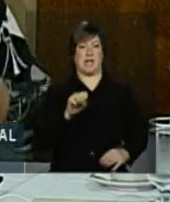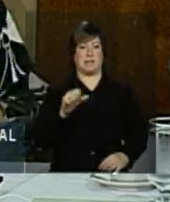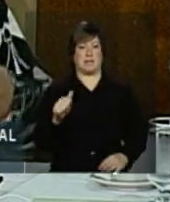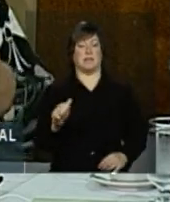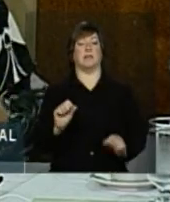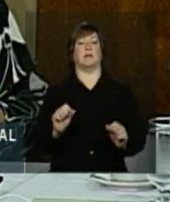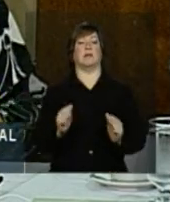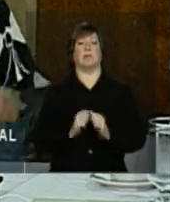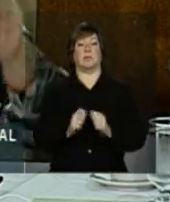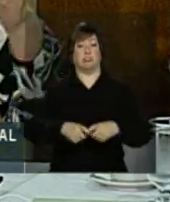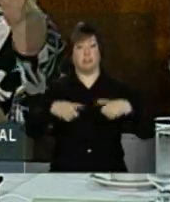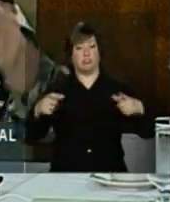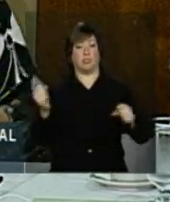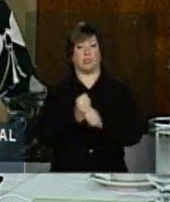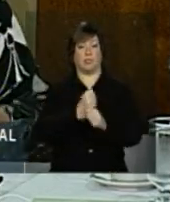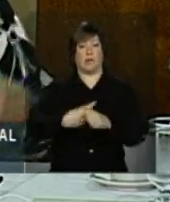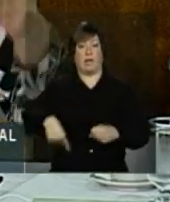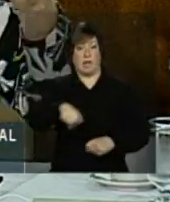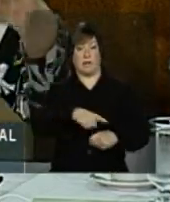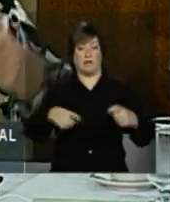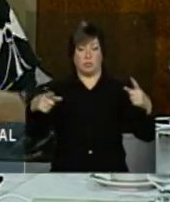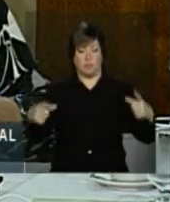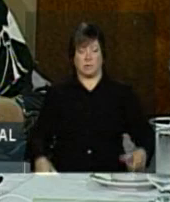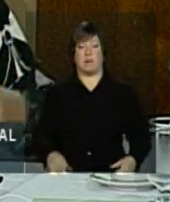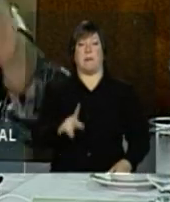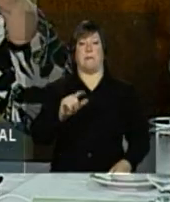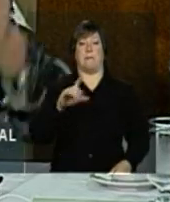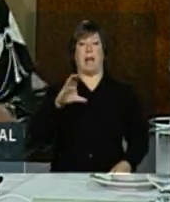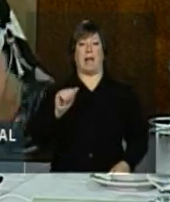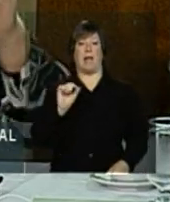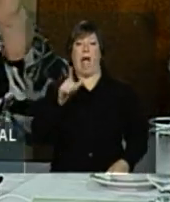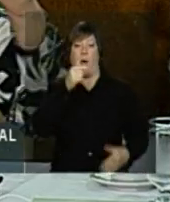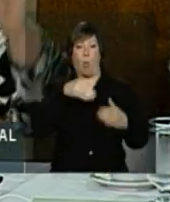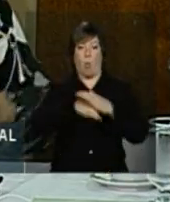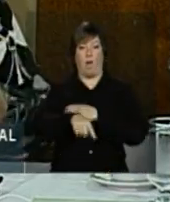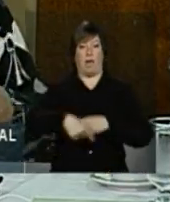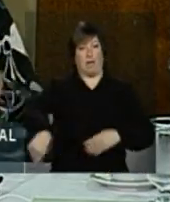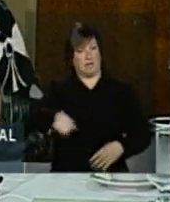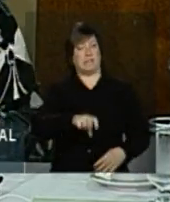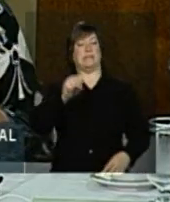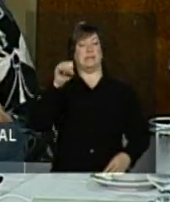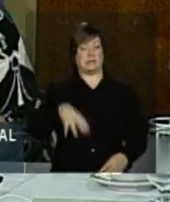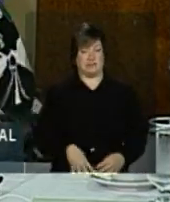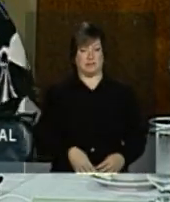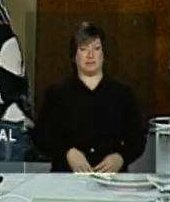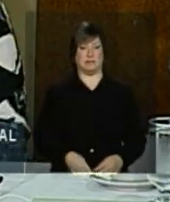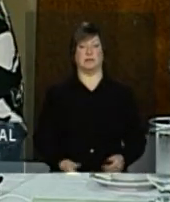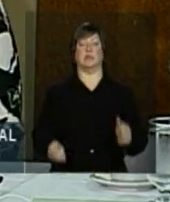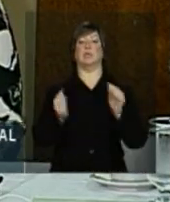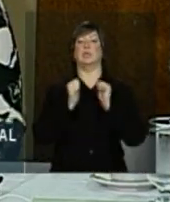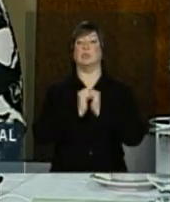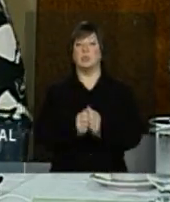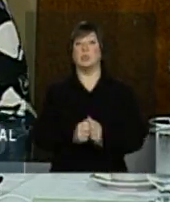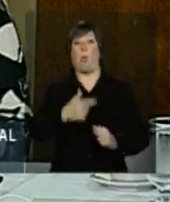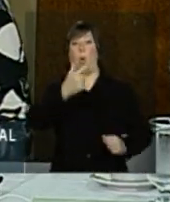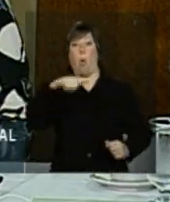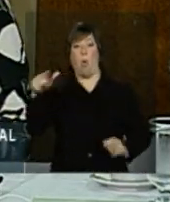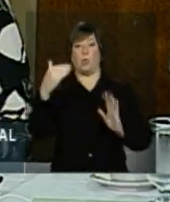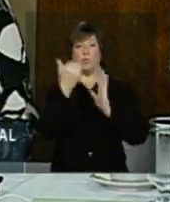ampliação da construção de cisternas de placa sim junto com um conjunto de outras ações por quê Porque nós